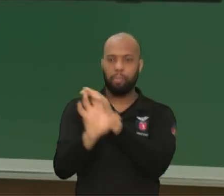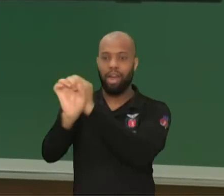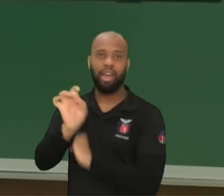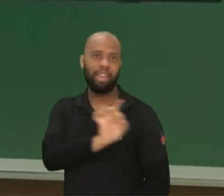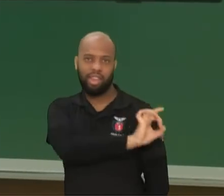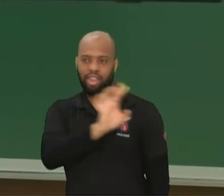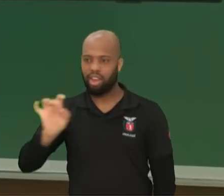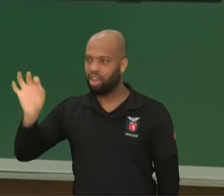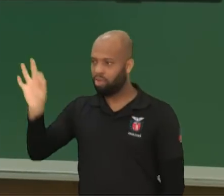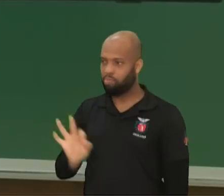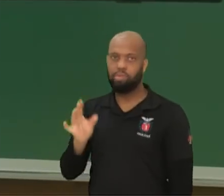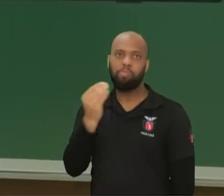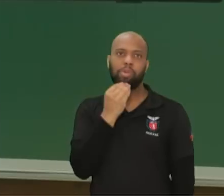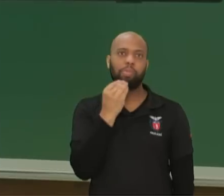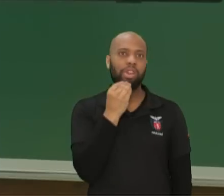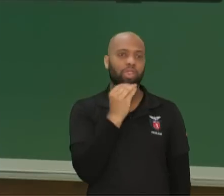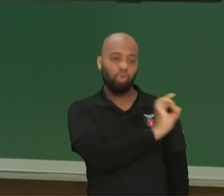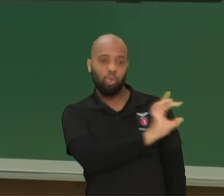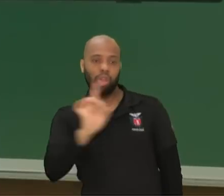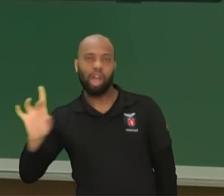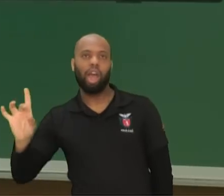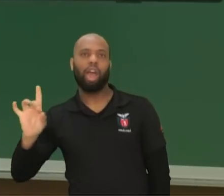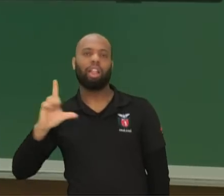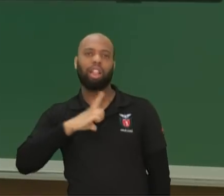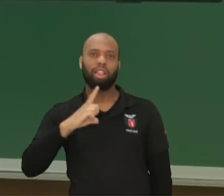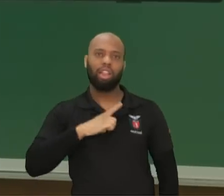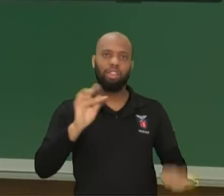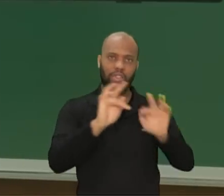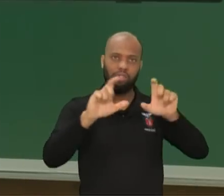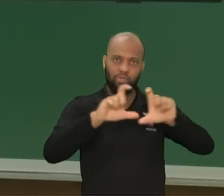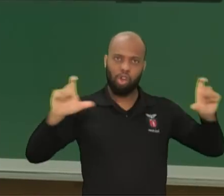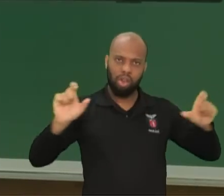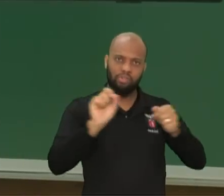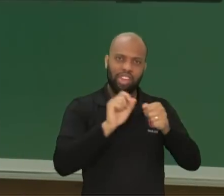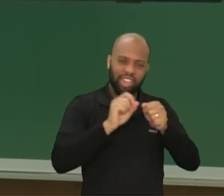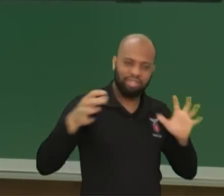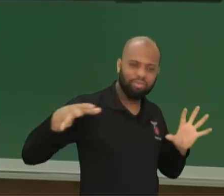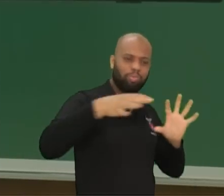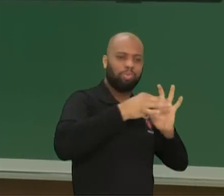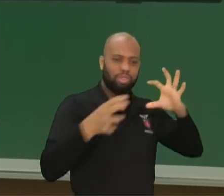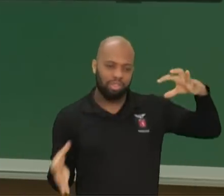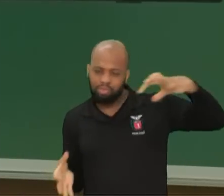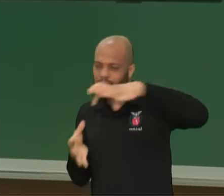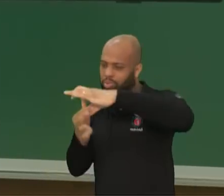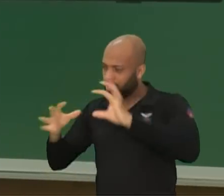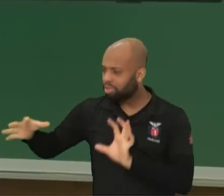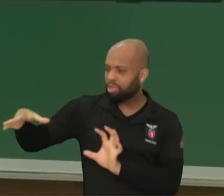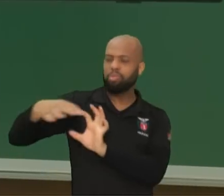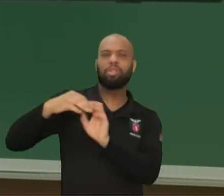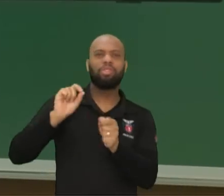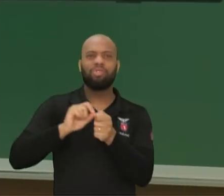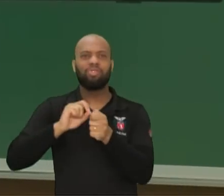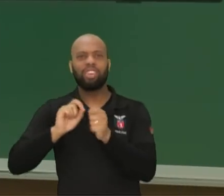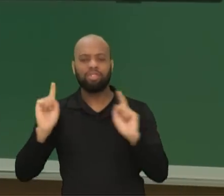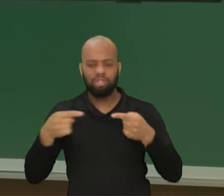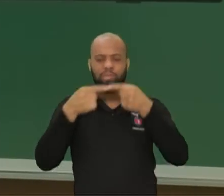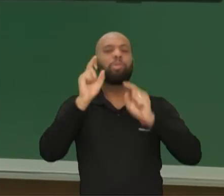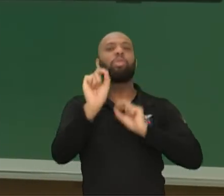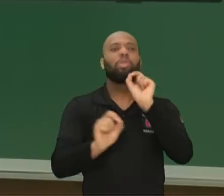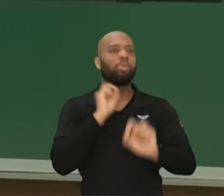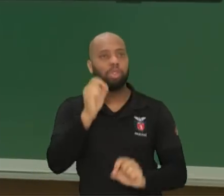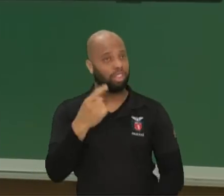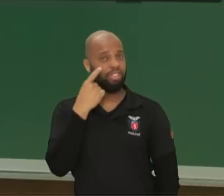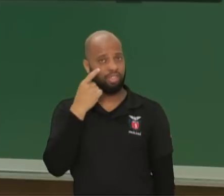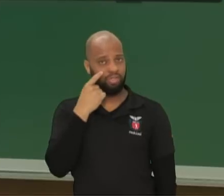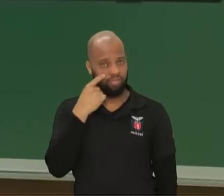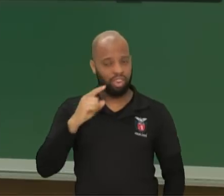a fórmula. Então, relaciona lá a probabilidade da interseção entre o evento A e B, a probabilidade da união entre o evento